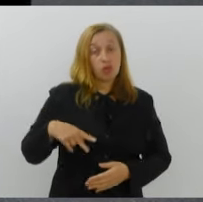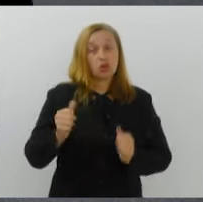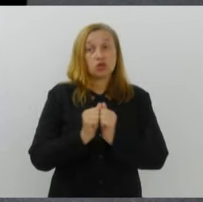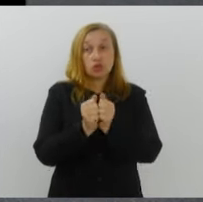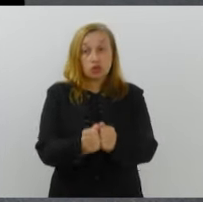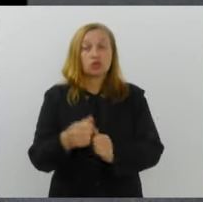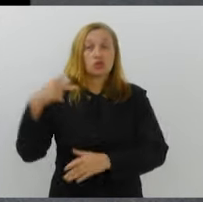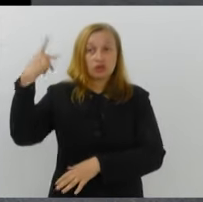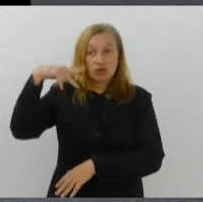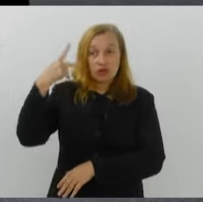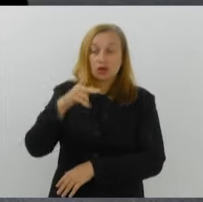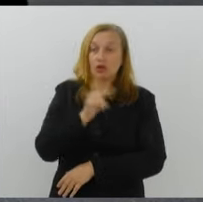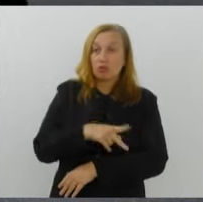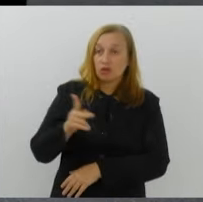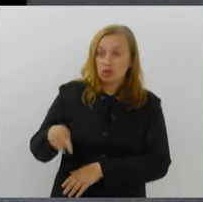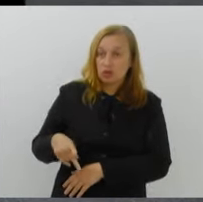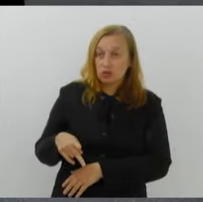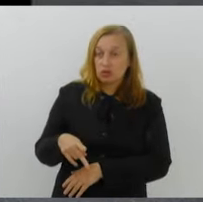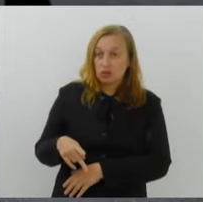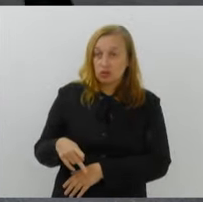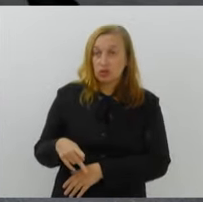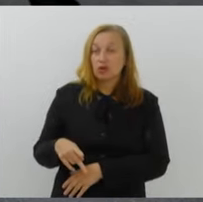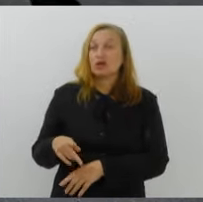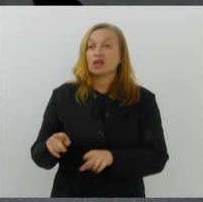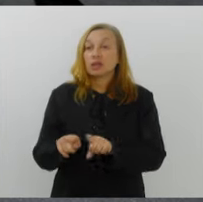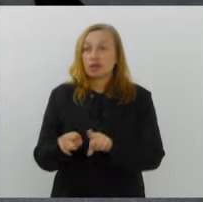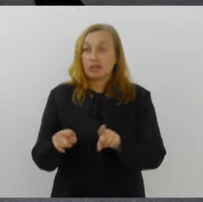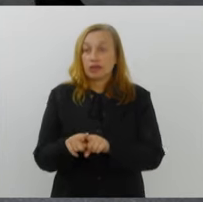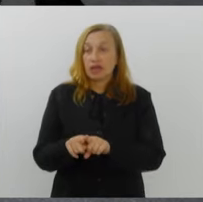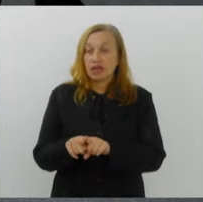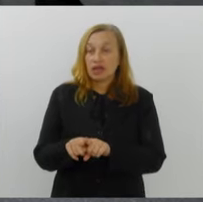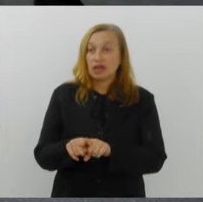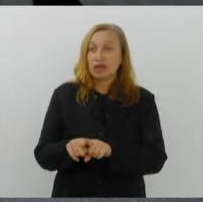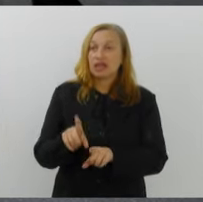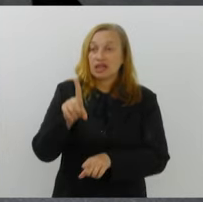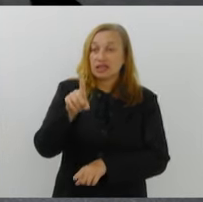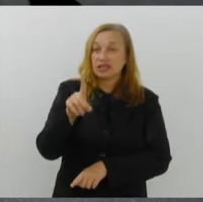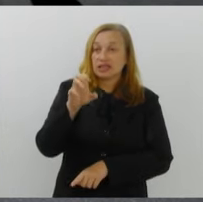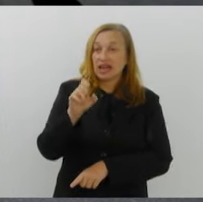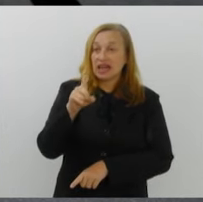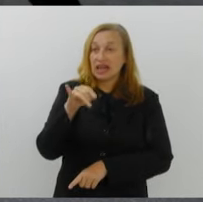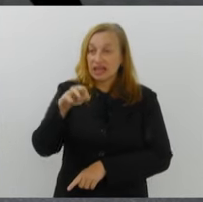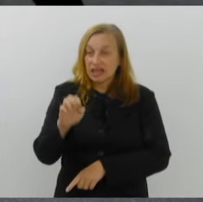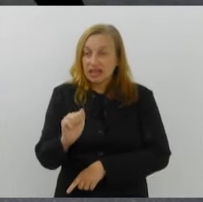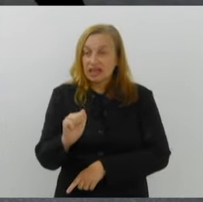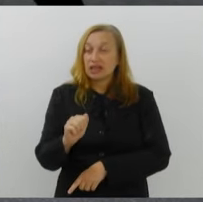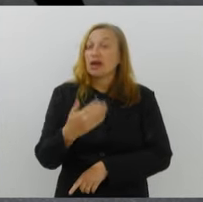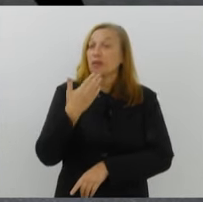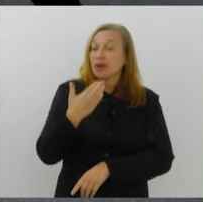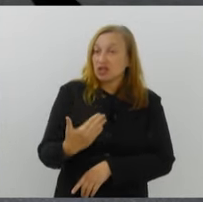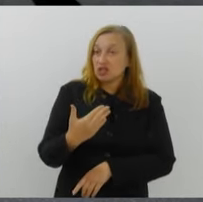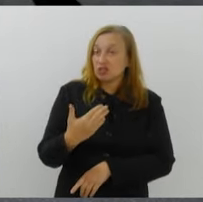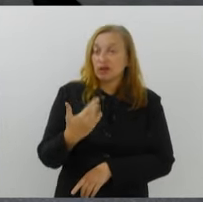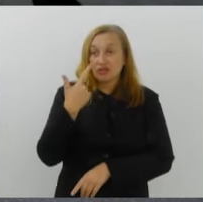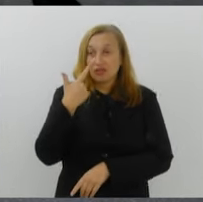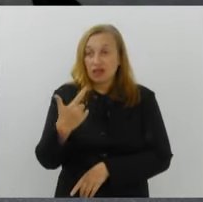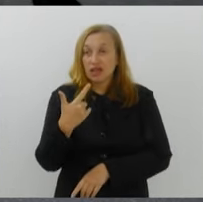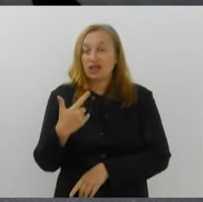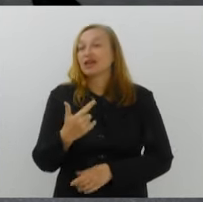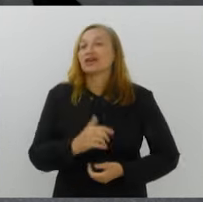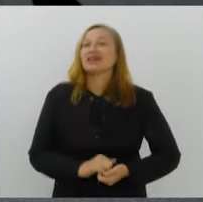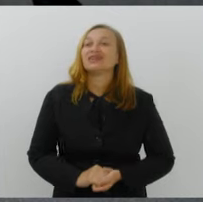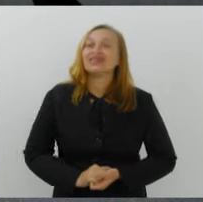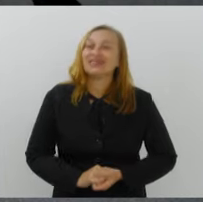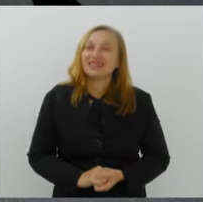vereador professor Túlio e com a deputada federal Thalíria Petroni, pedindo que fossem investigadas as condições de aquisição e de